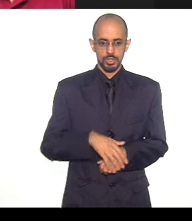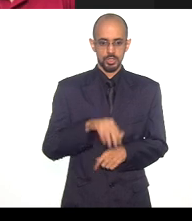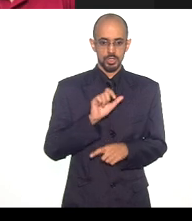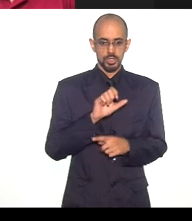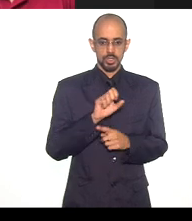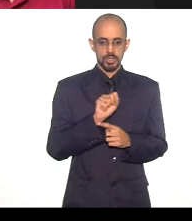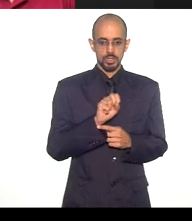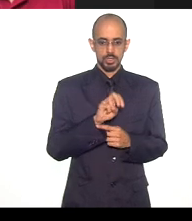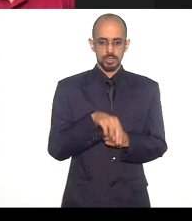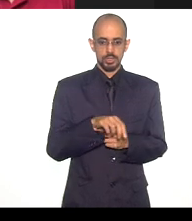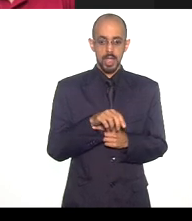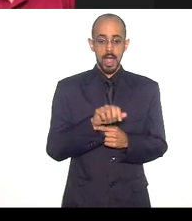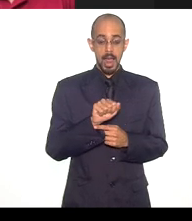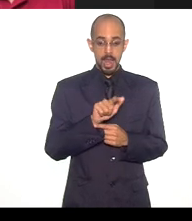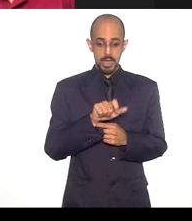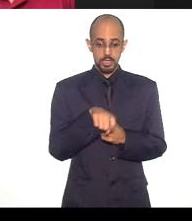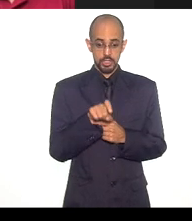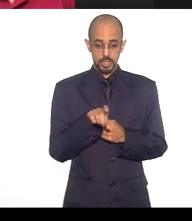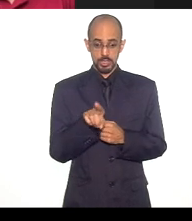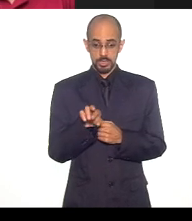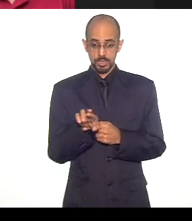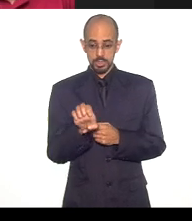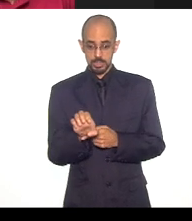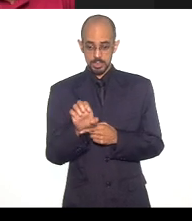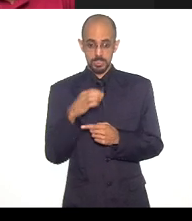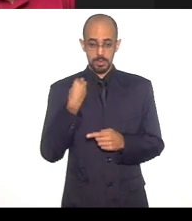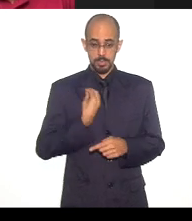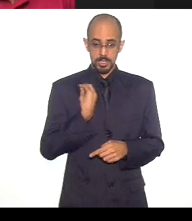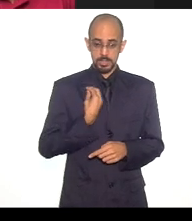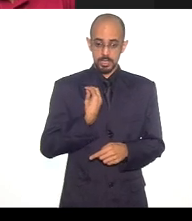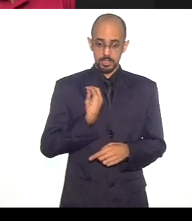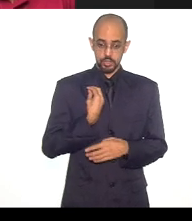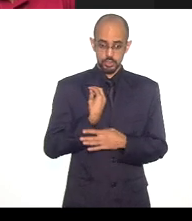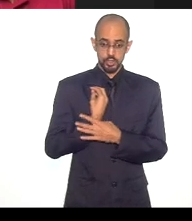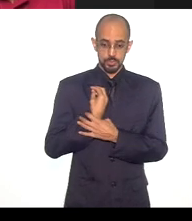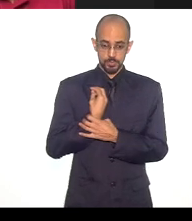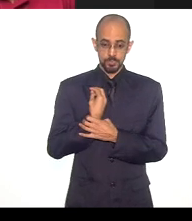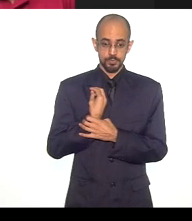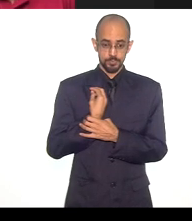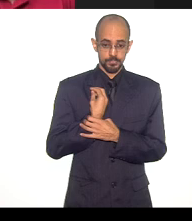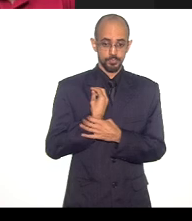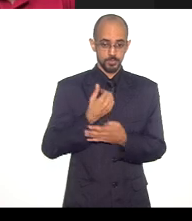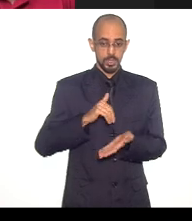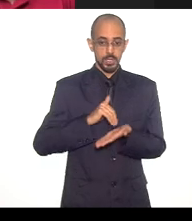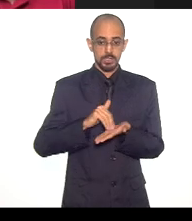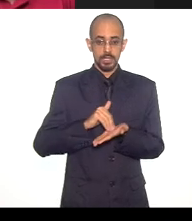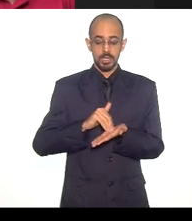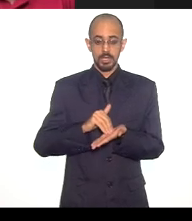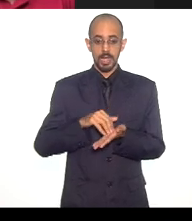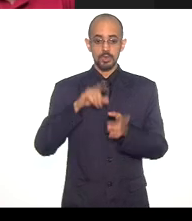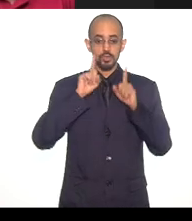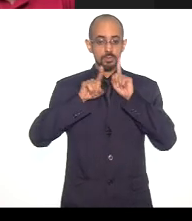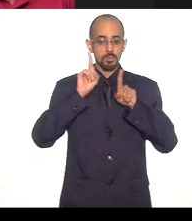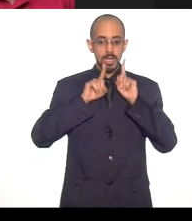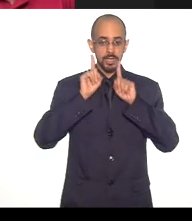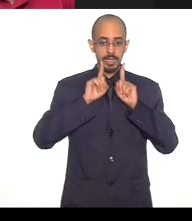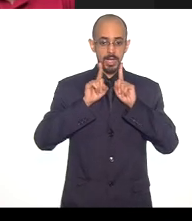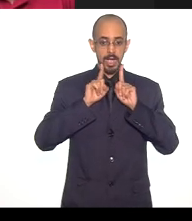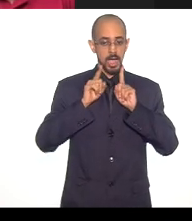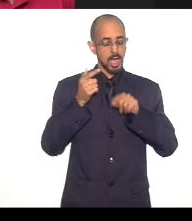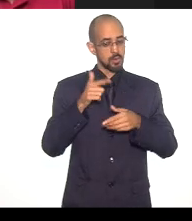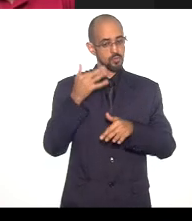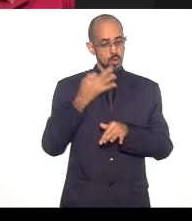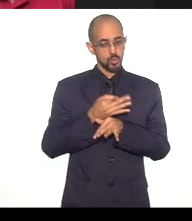Sinfrerge, Alexandre, está presente. Bom dia, deputado. Secretário de Desenvolvimento de Maricá, Igor Sardinha, não